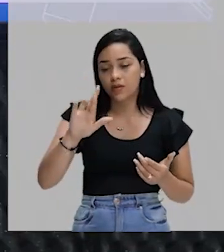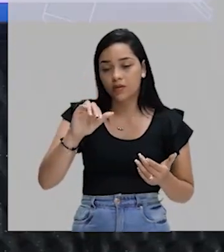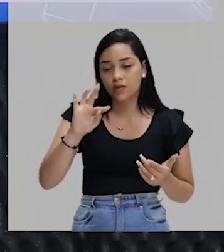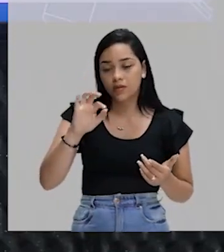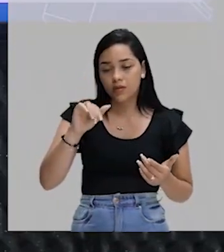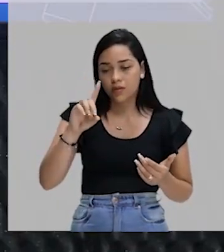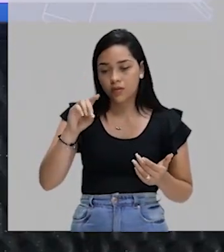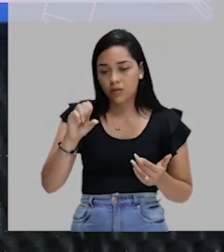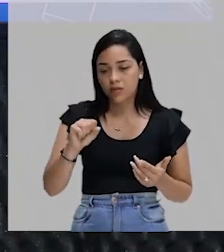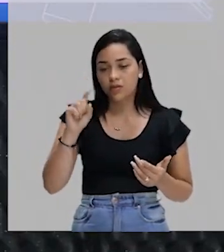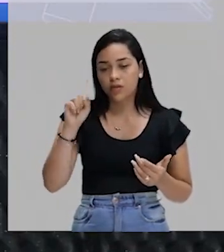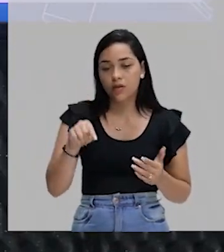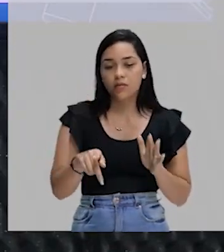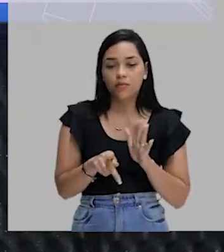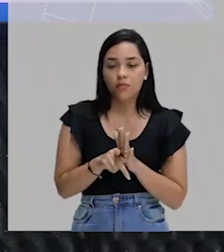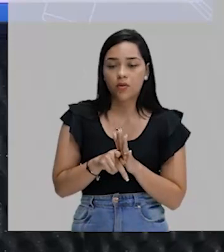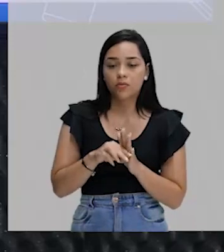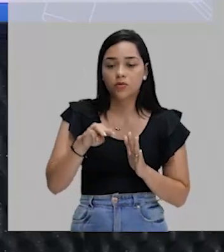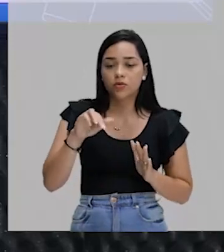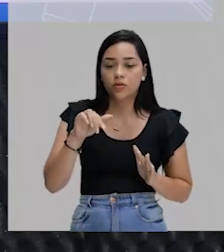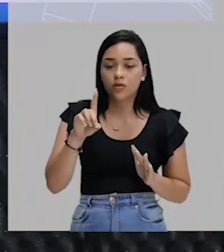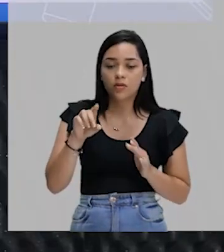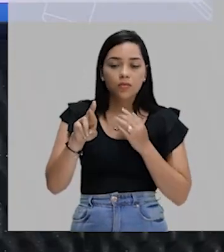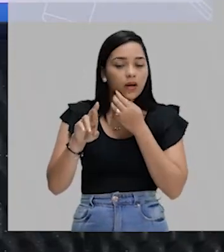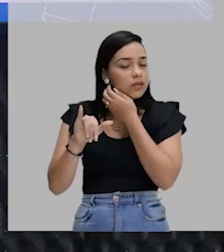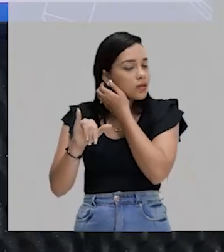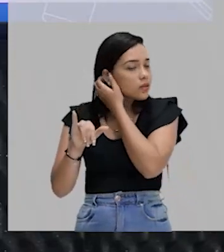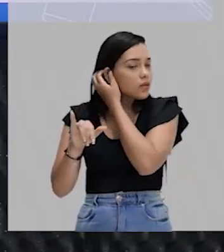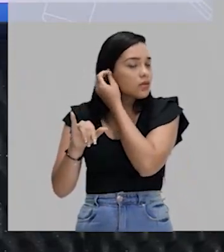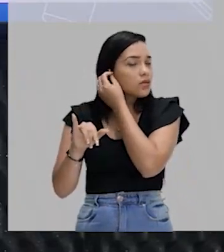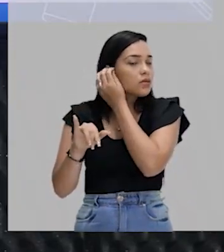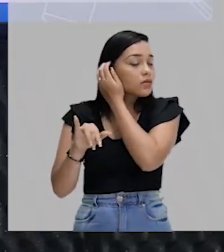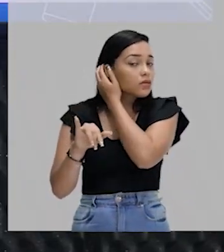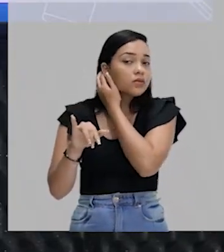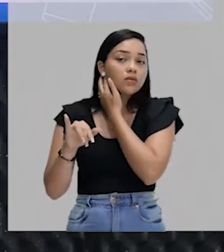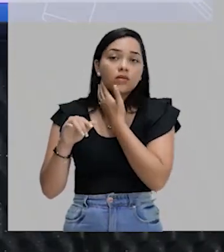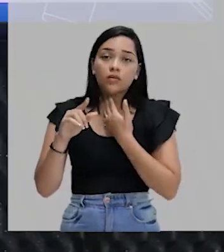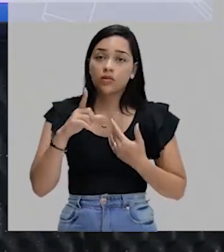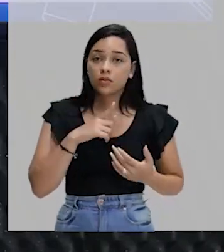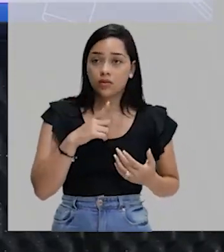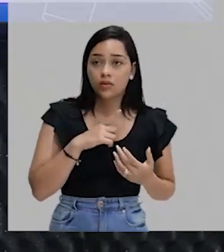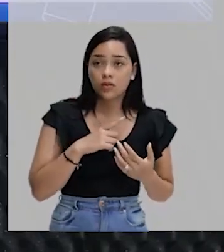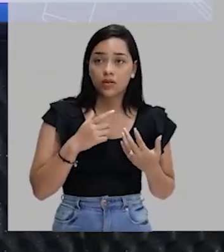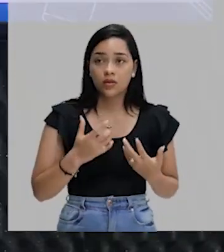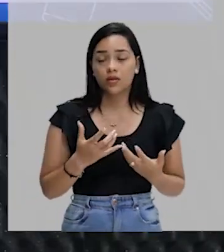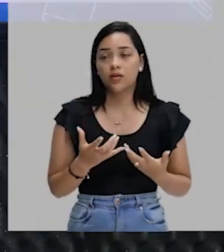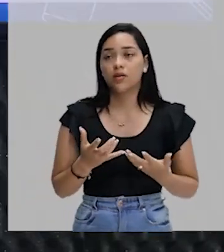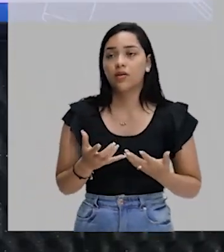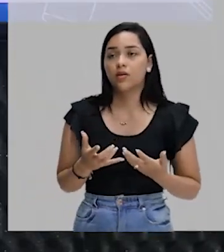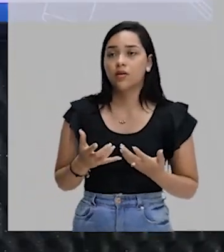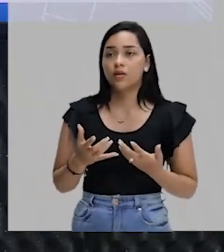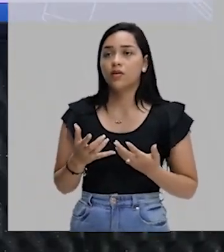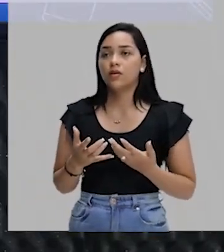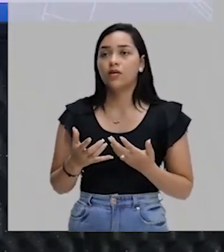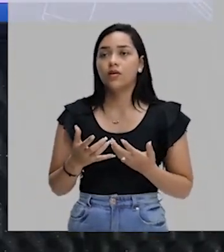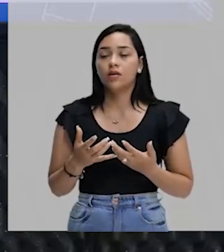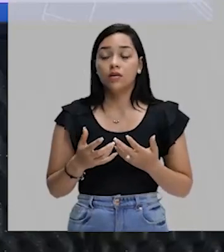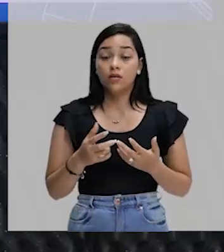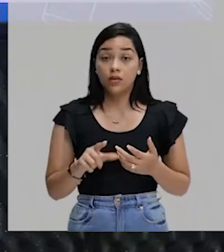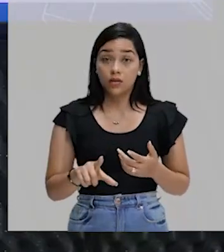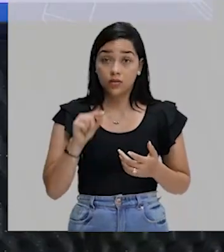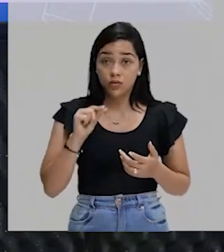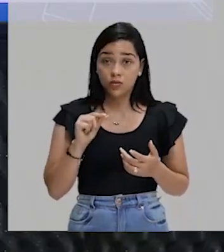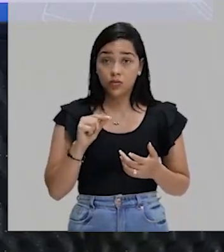nós teremos é o Tratado, evidentemente, de Madrid. Então, o Tratado de Madrid, por conta até mesmo da